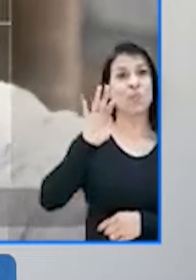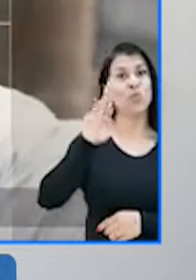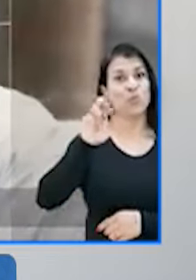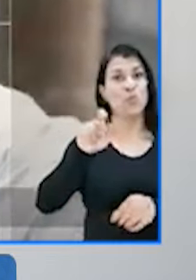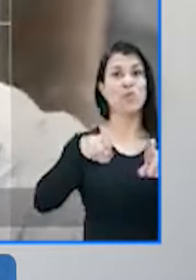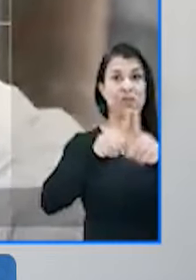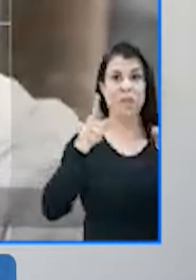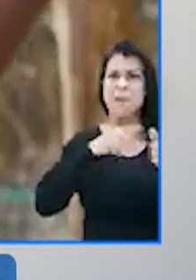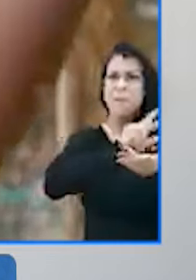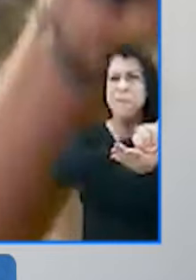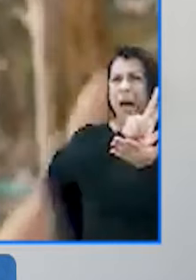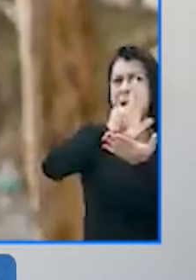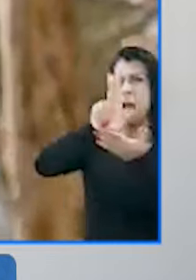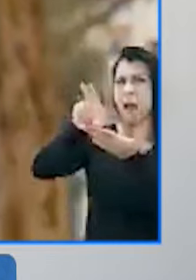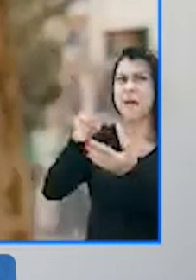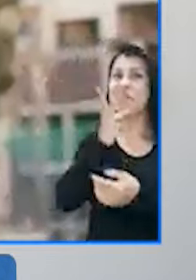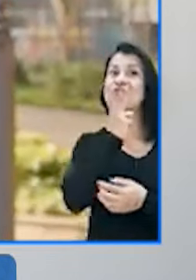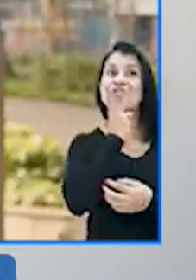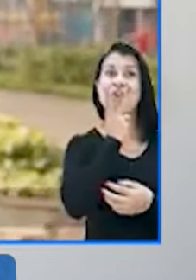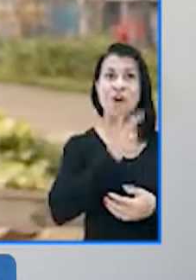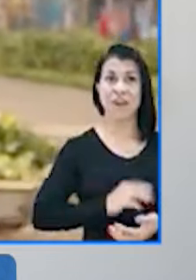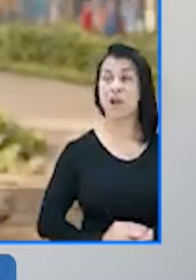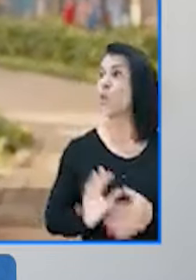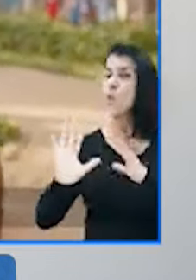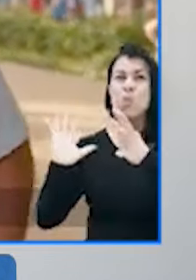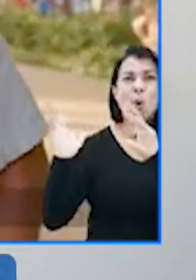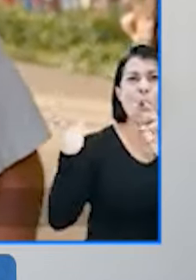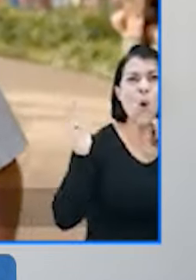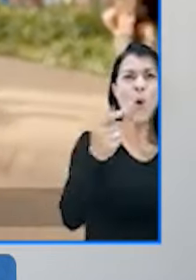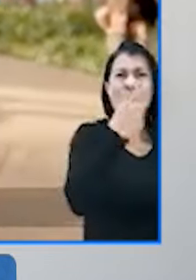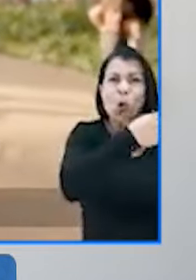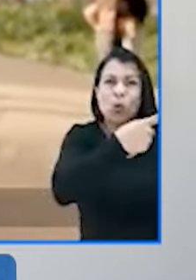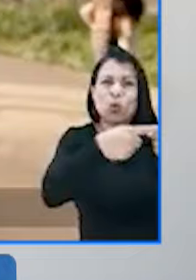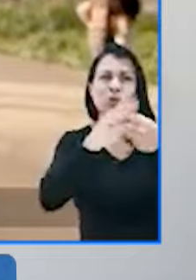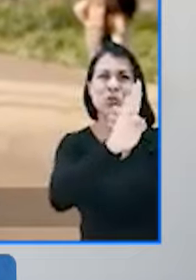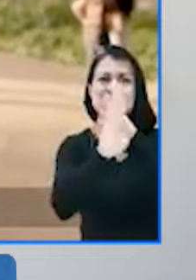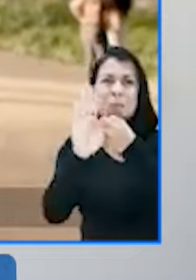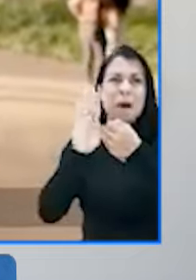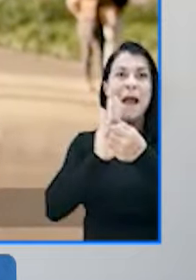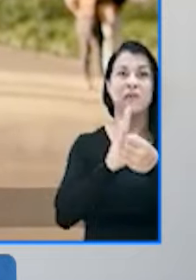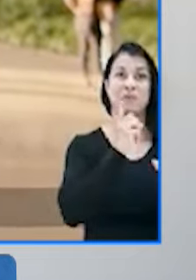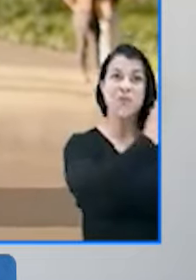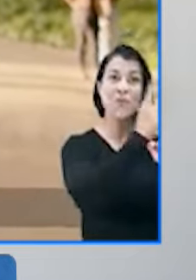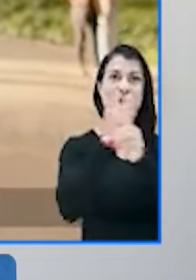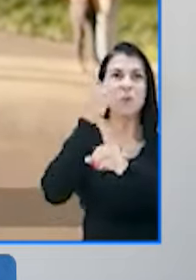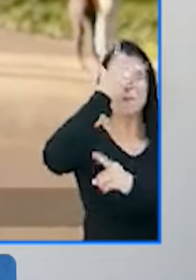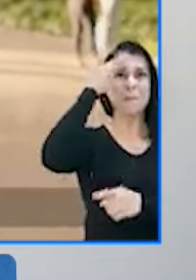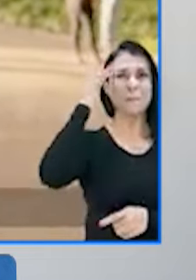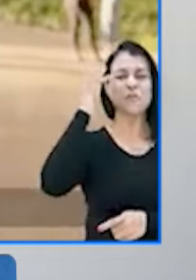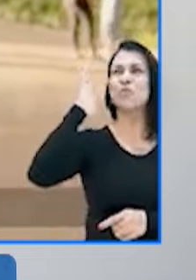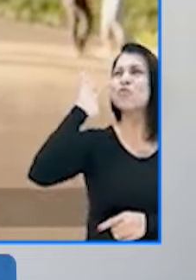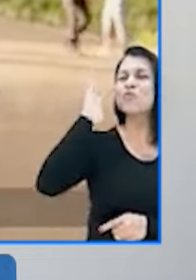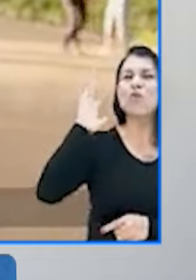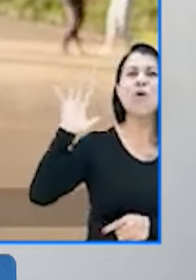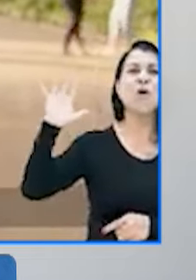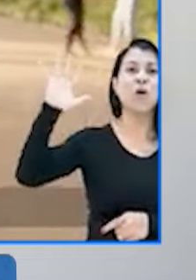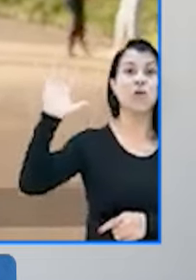foi justamente lançar Luiz Paulo Veloso, do PSDB, como alternativa a Pasolini, mas ela não